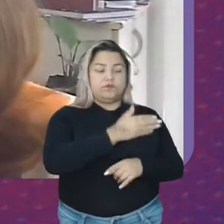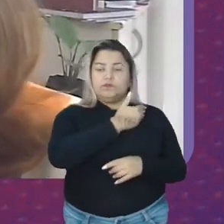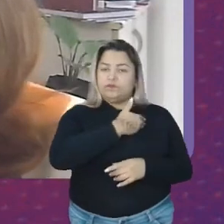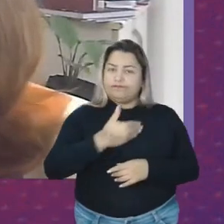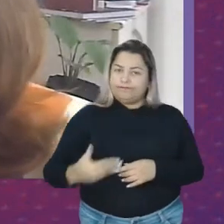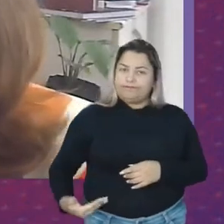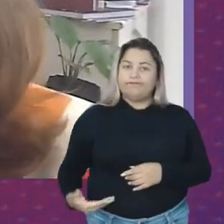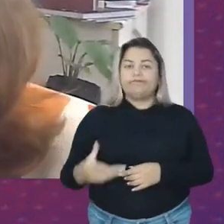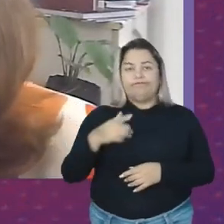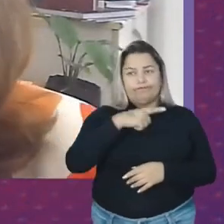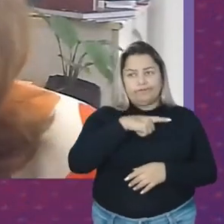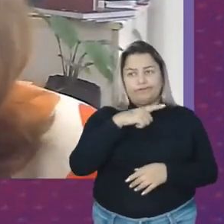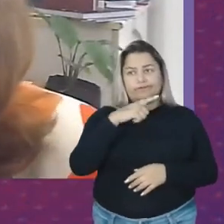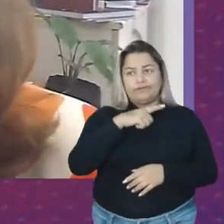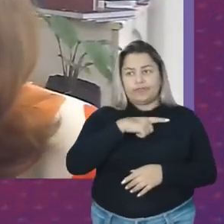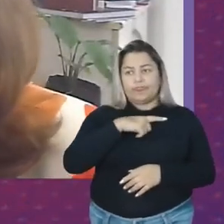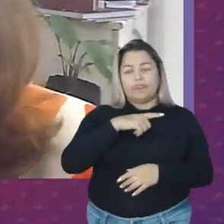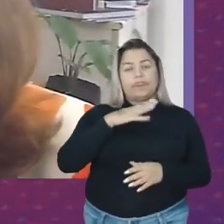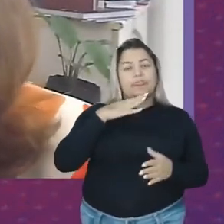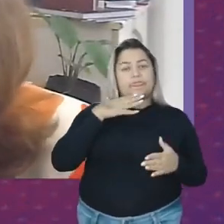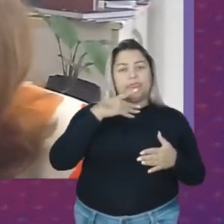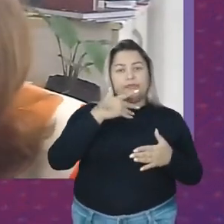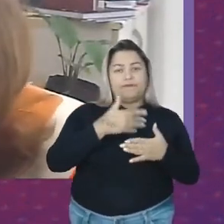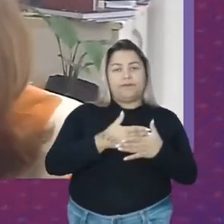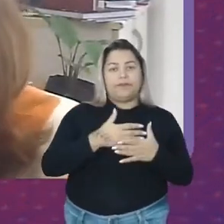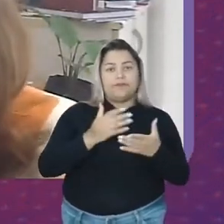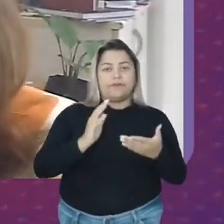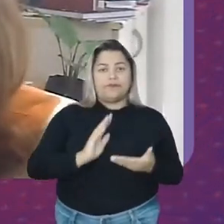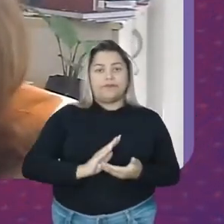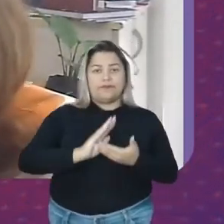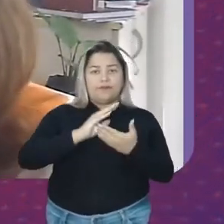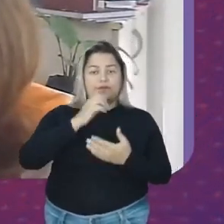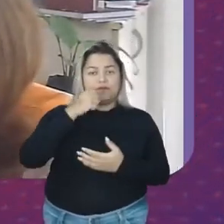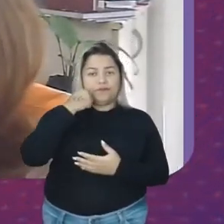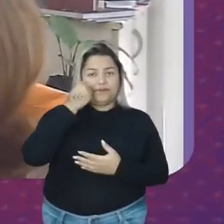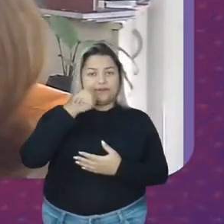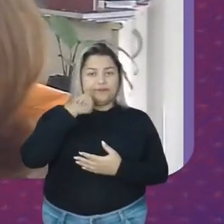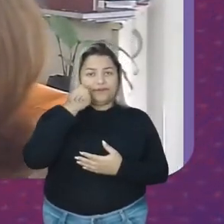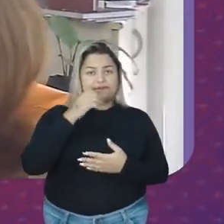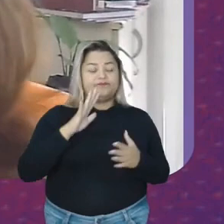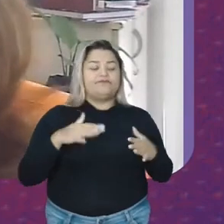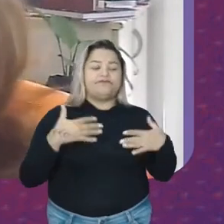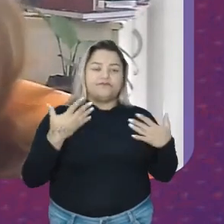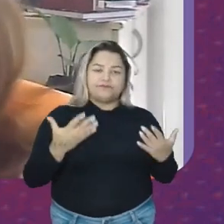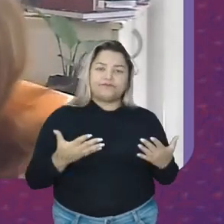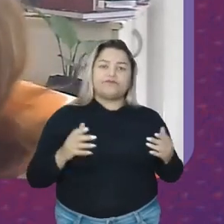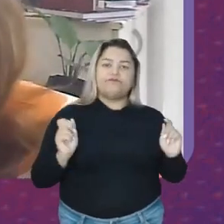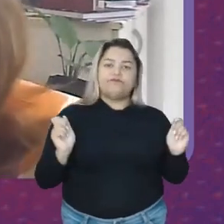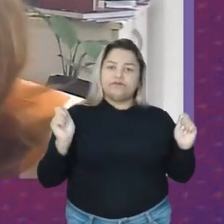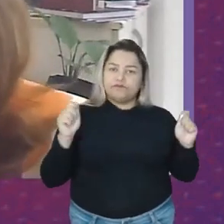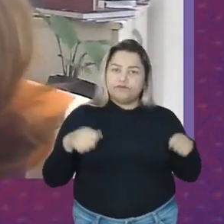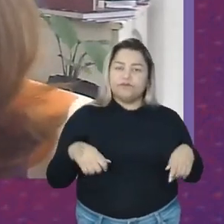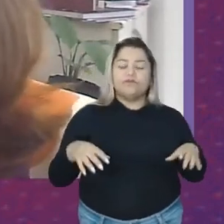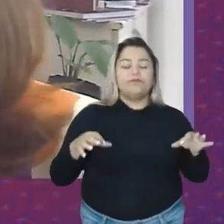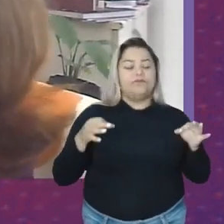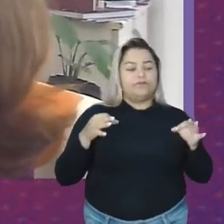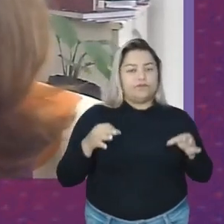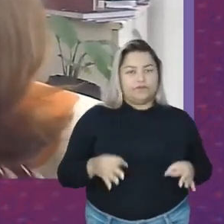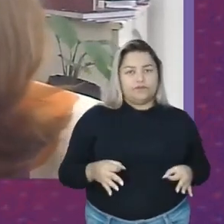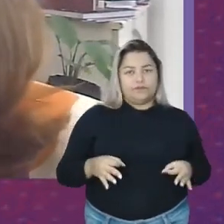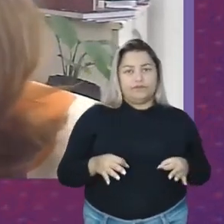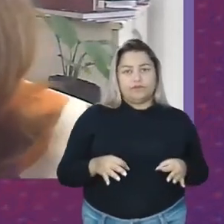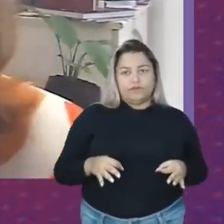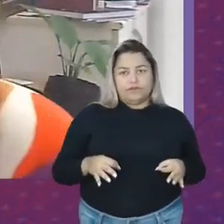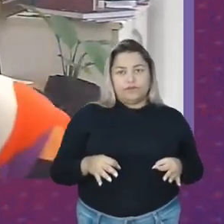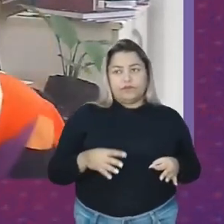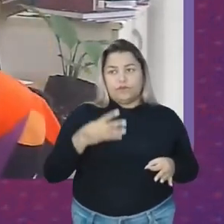que passar, inclusive, pela aprovação da Câmara e do Senado. Então, a gente precisa estar com isso muito alinhado. E é um plano